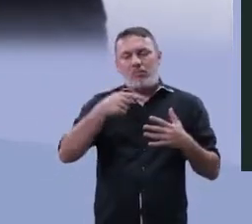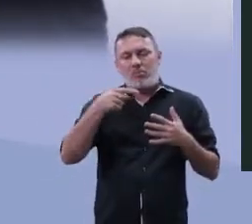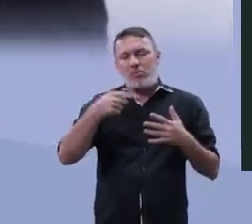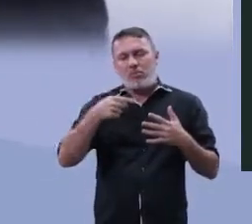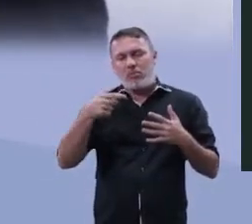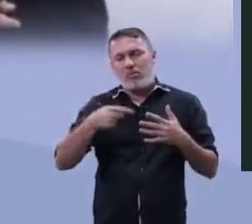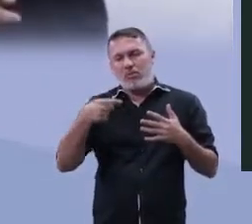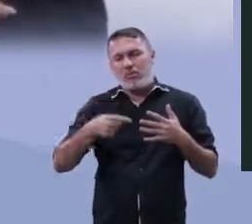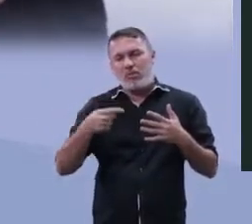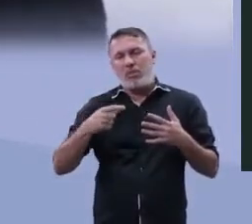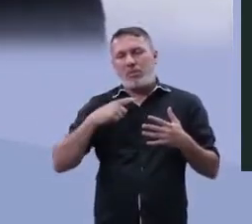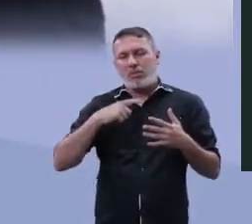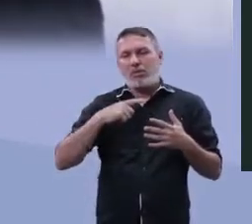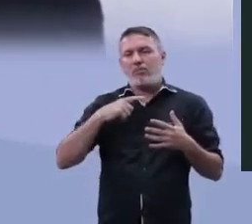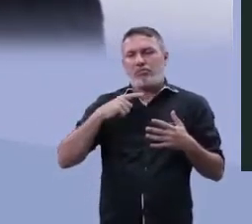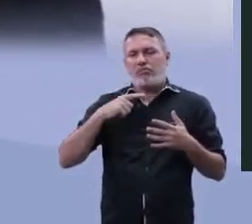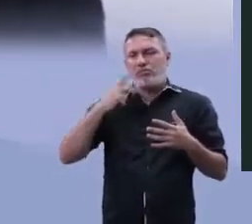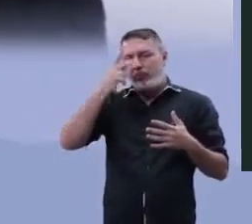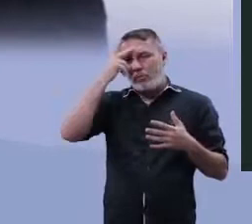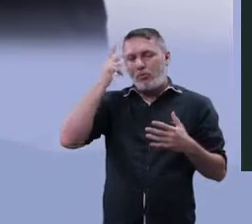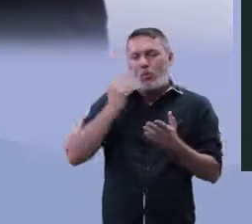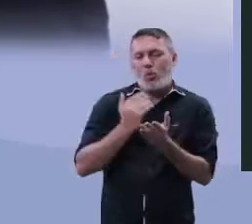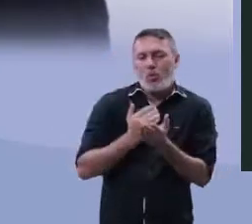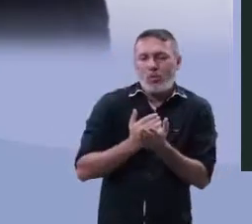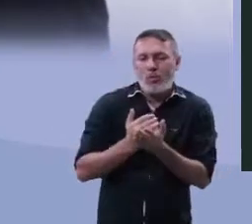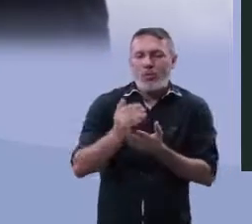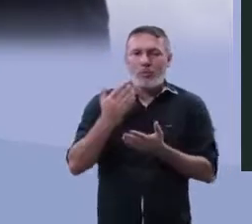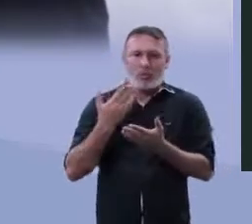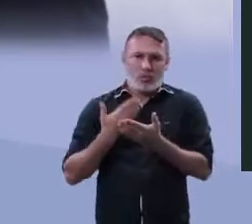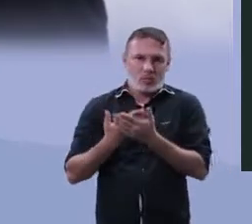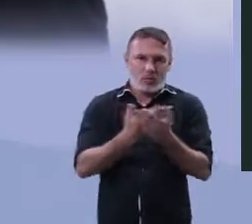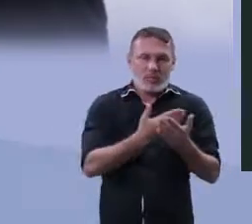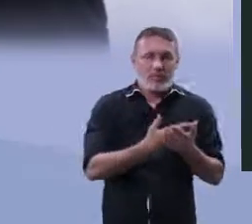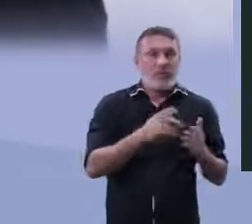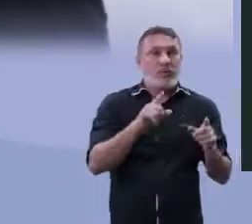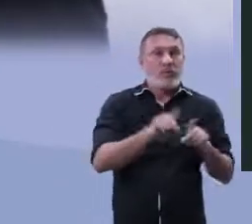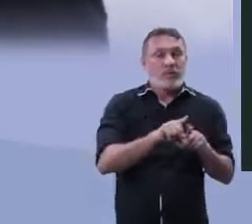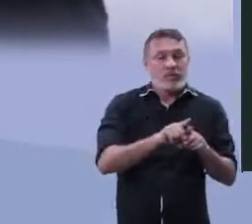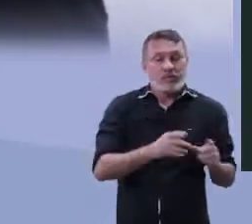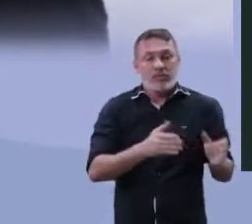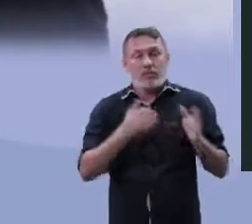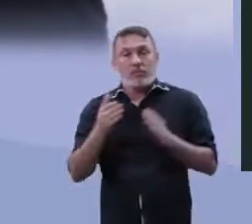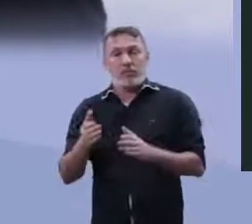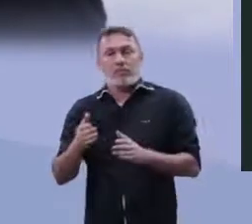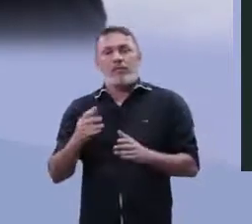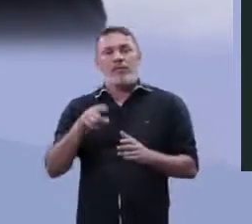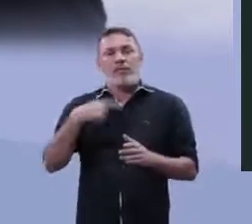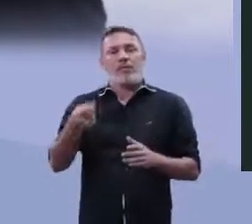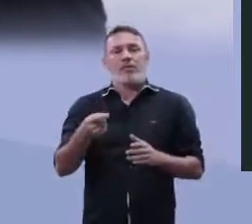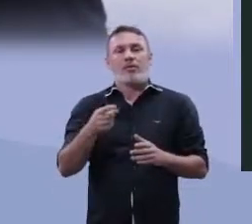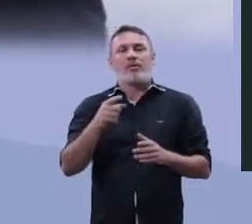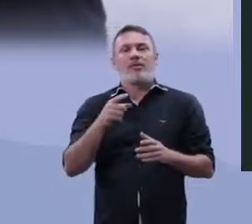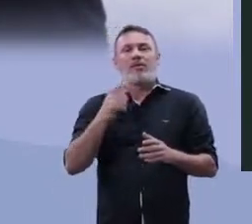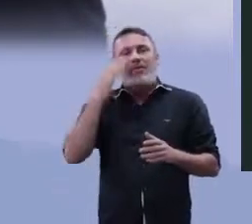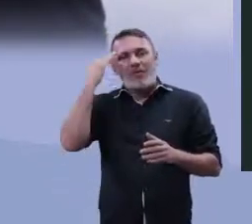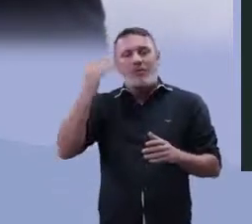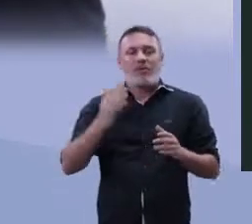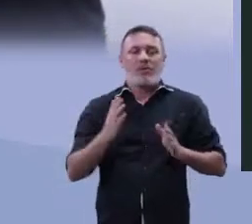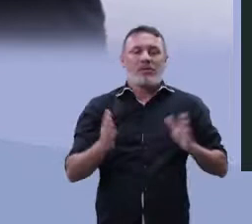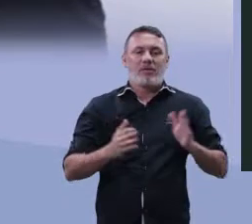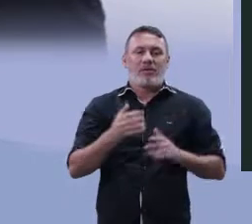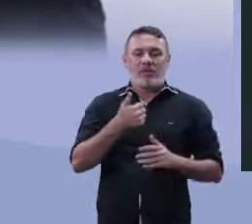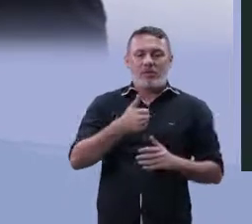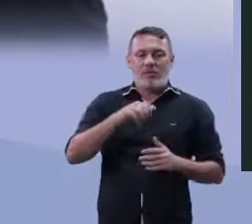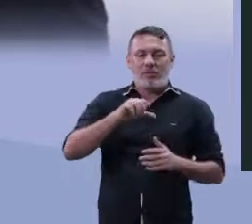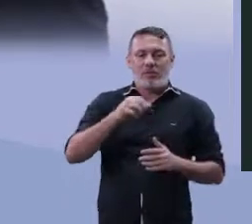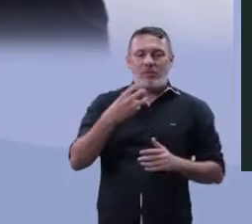Cunha, Silvio Romero, Oliveira Viana, né, e aí também a geração chamada, a famosa geração de 30, né,